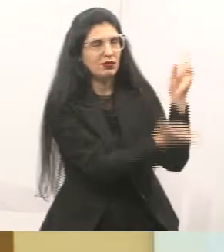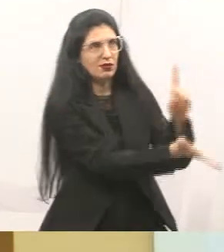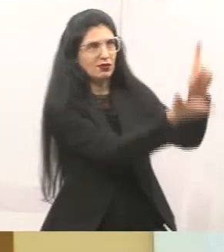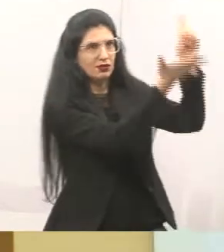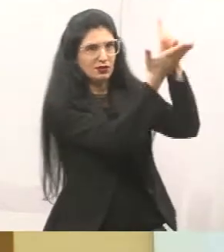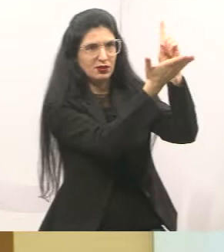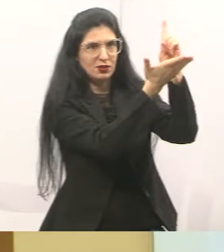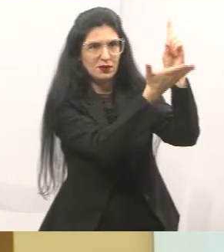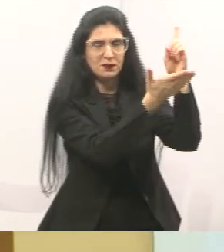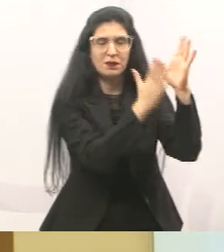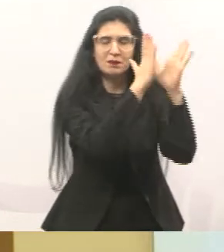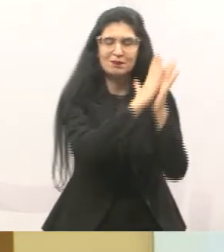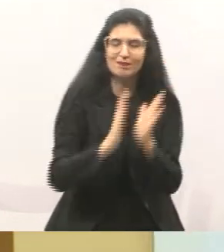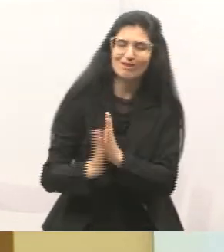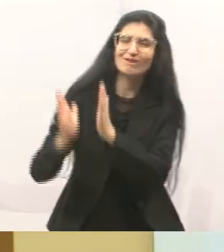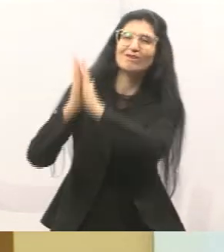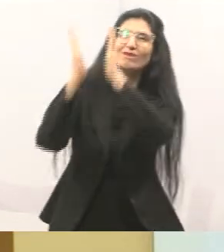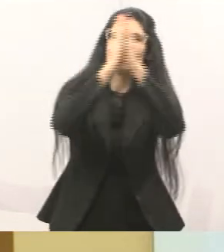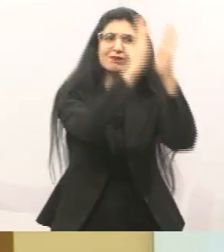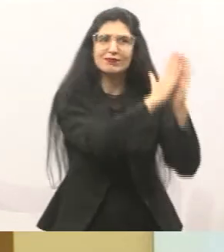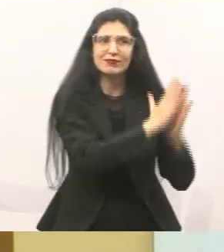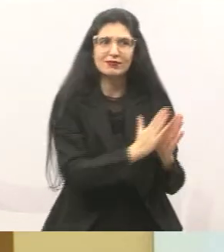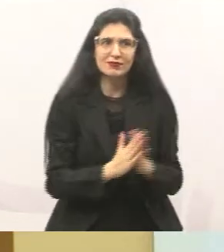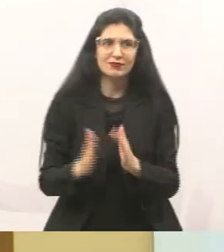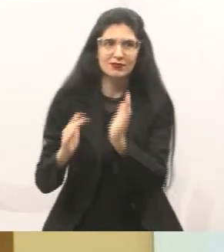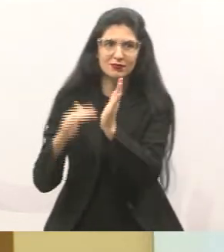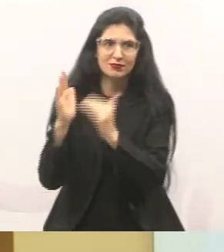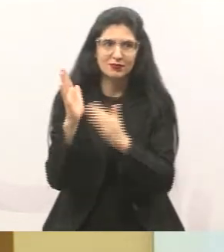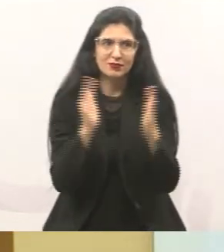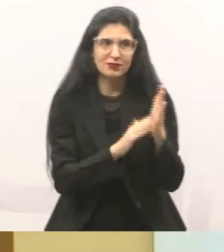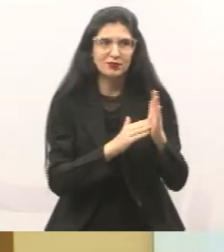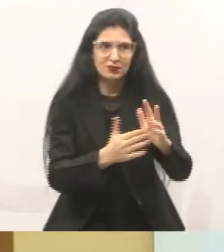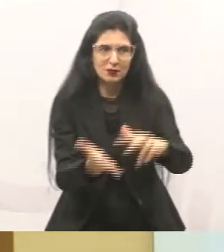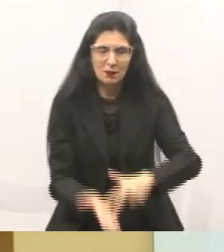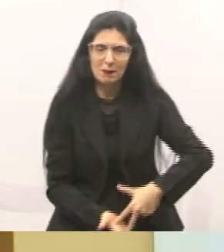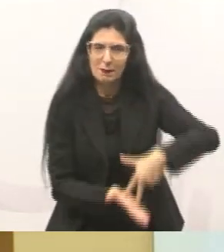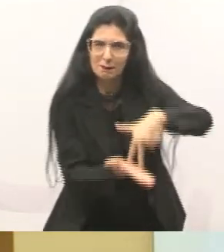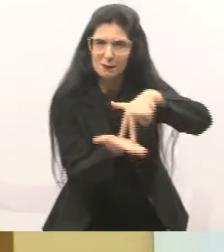santuário, louvai-no no firmamento do seu poder.